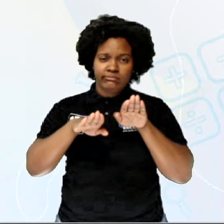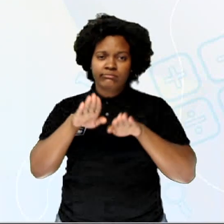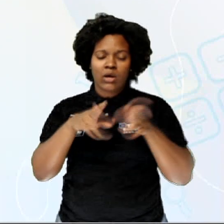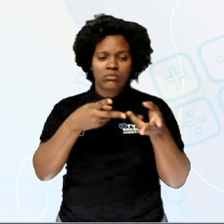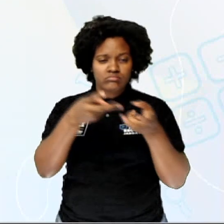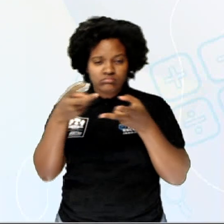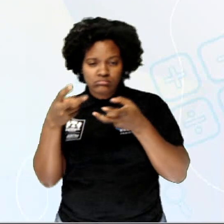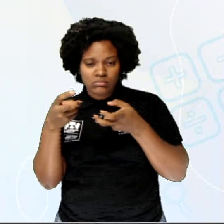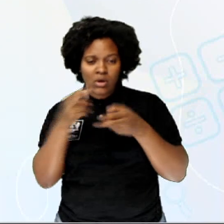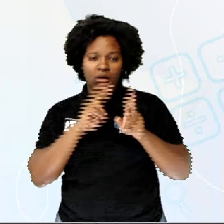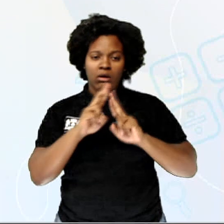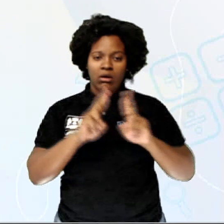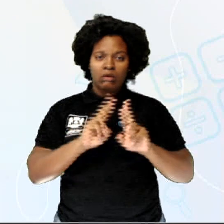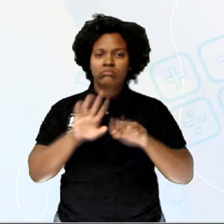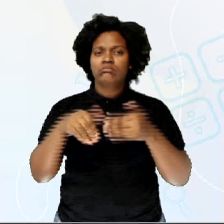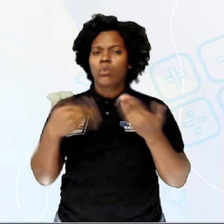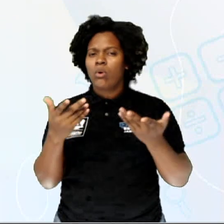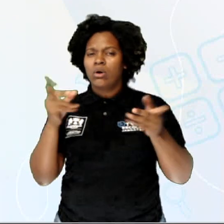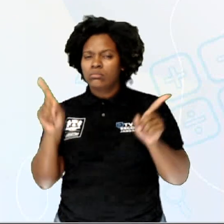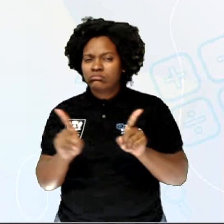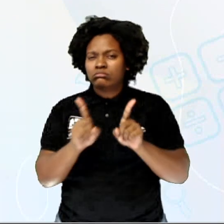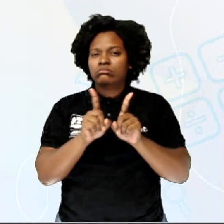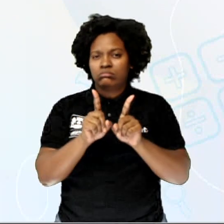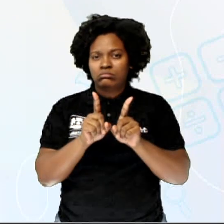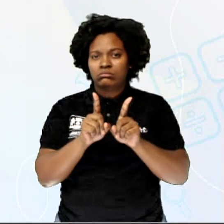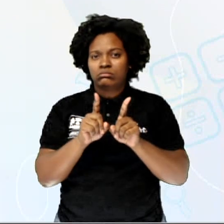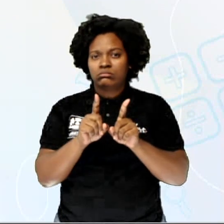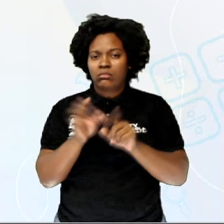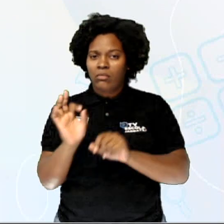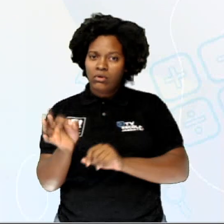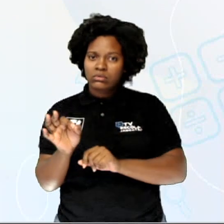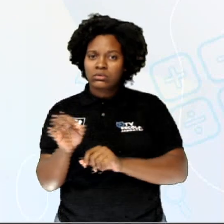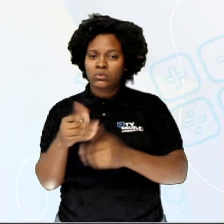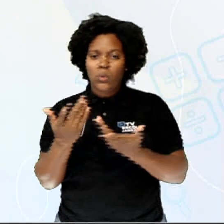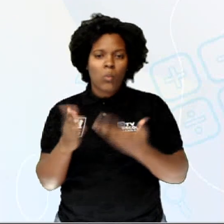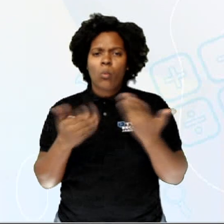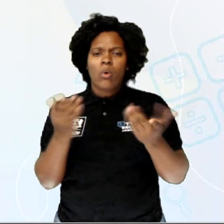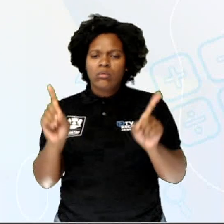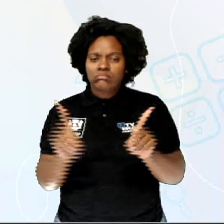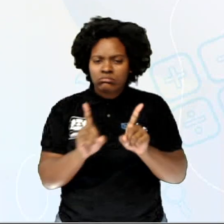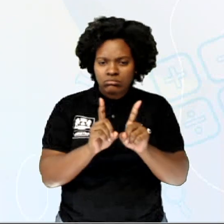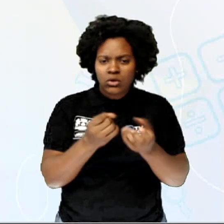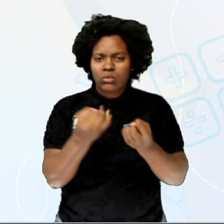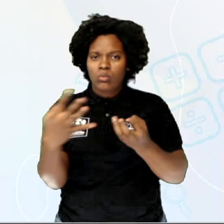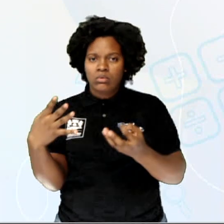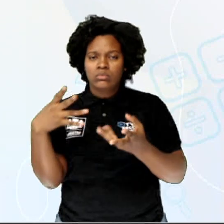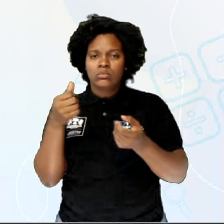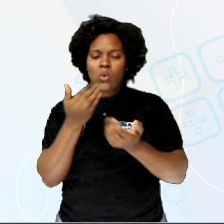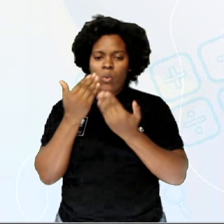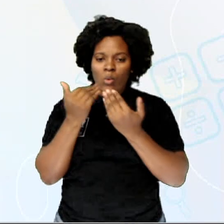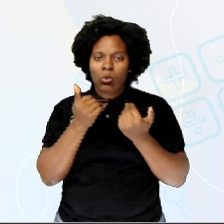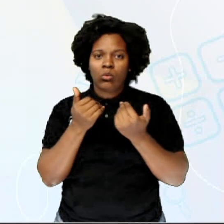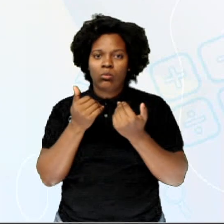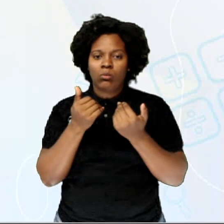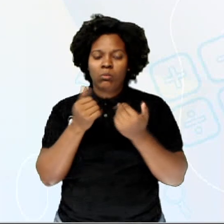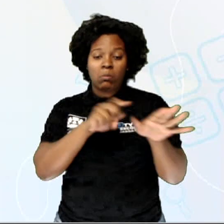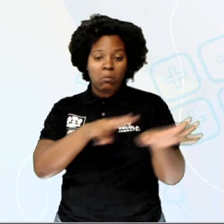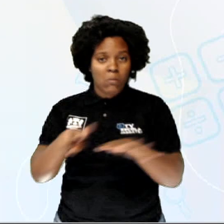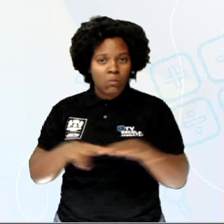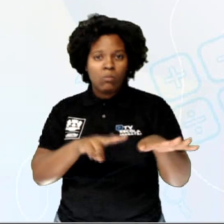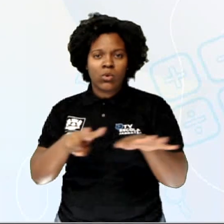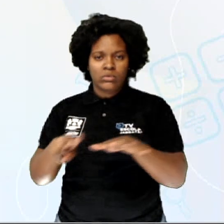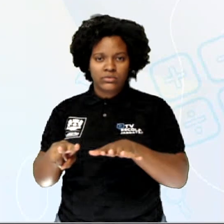pessoas, 30 vezes 3 dá 90. E aí eu consigo descobrir que eu tenho, na verdade, 87 milhões de homens